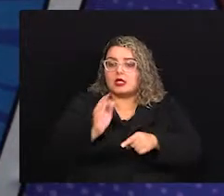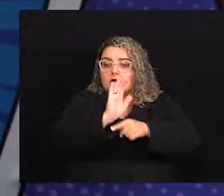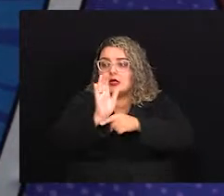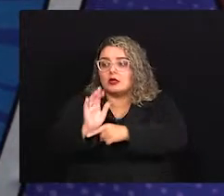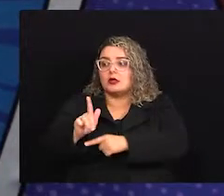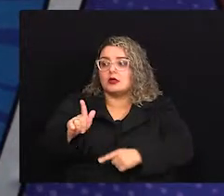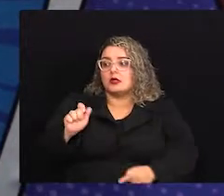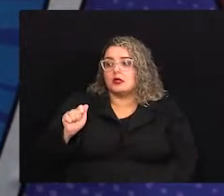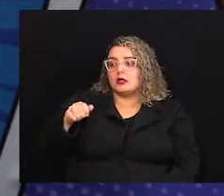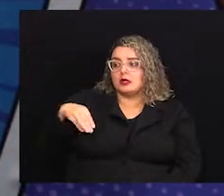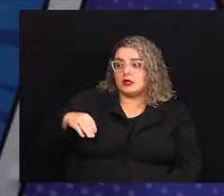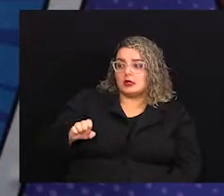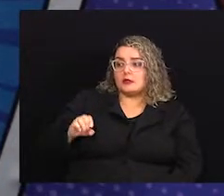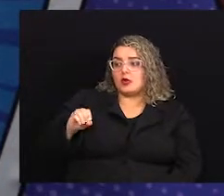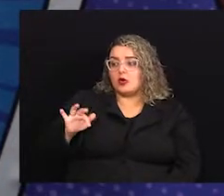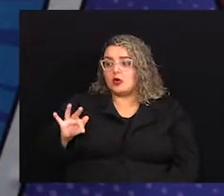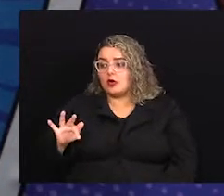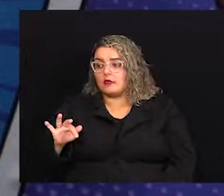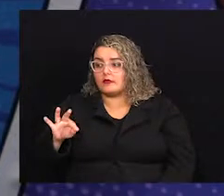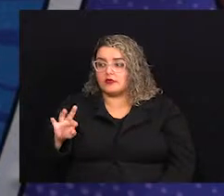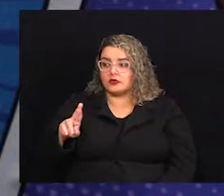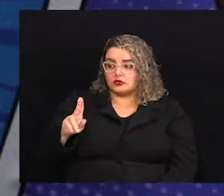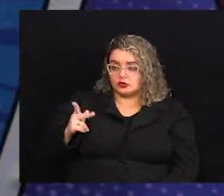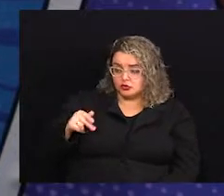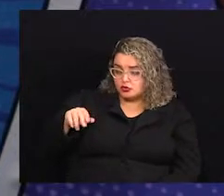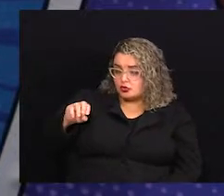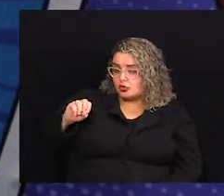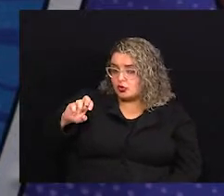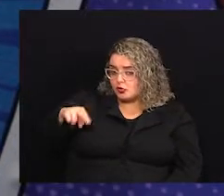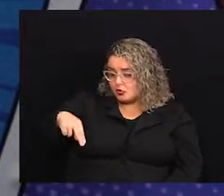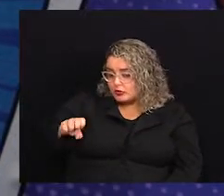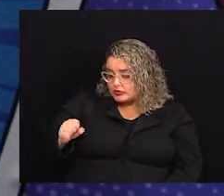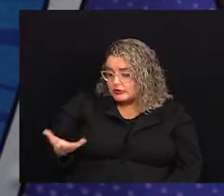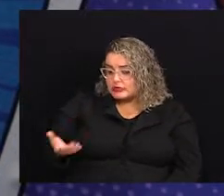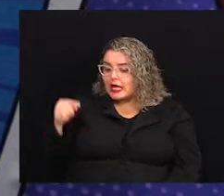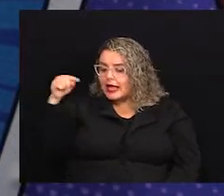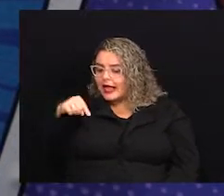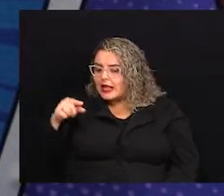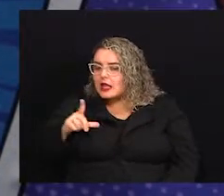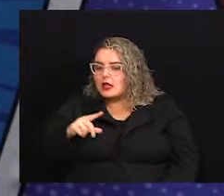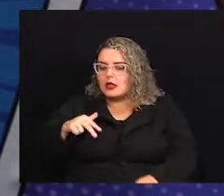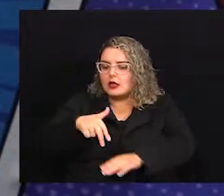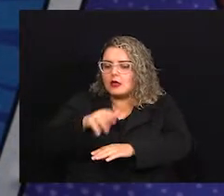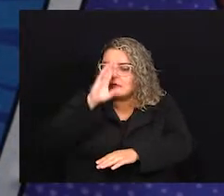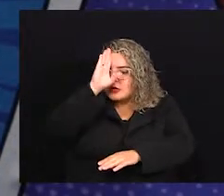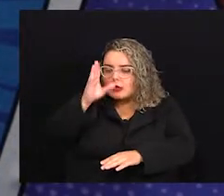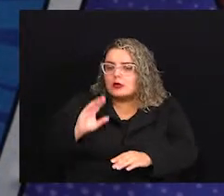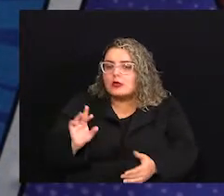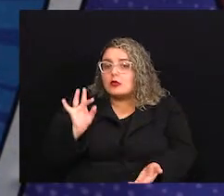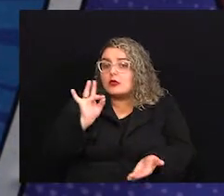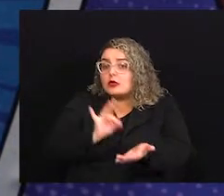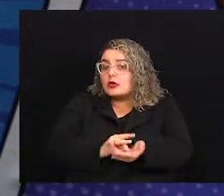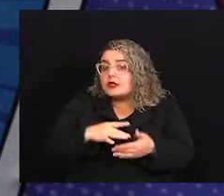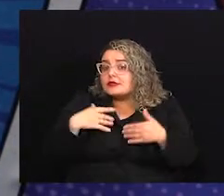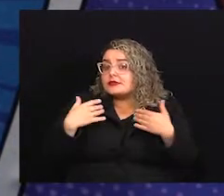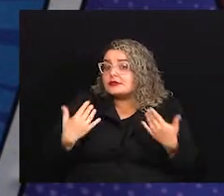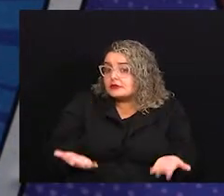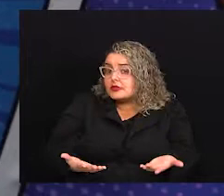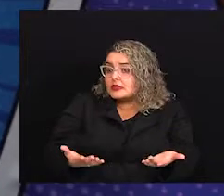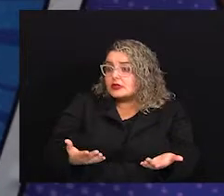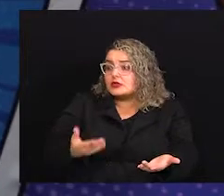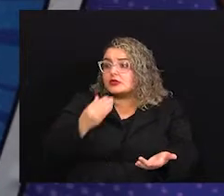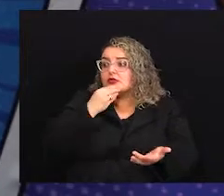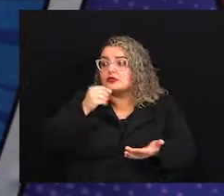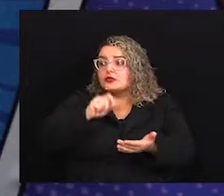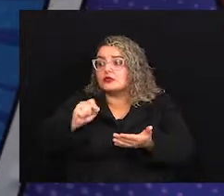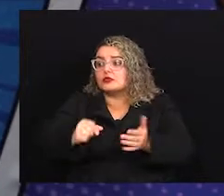de Game of Thrones, a gente é levado a acreditar que ali tem um personagem principal e quando, na verdade, o